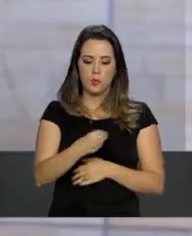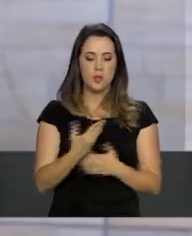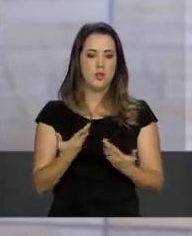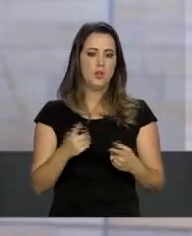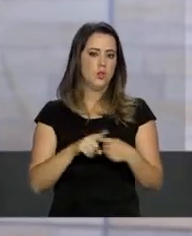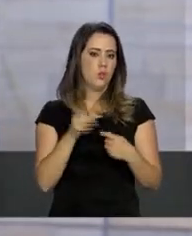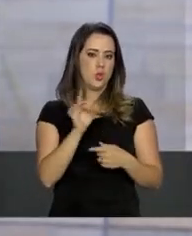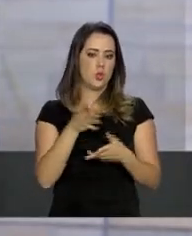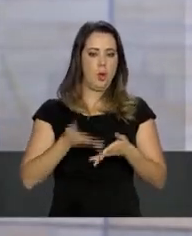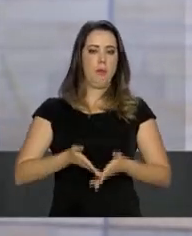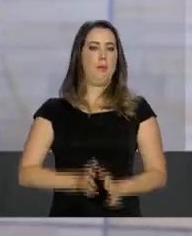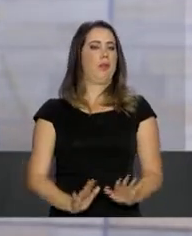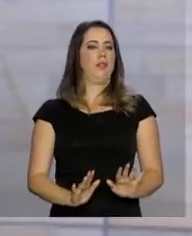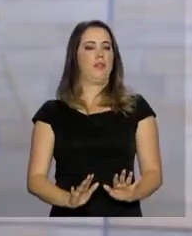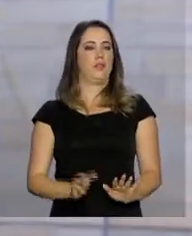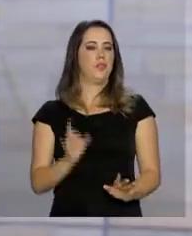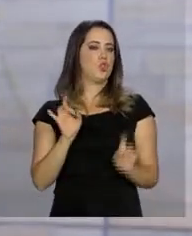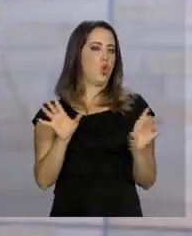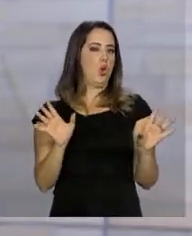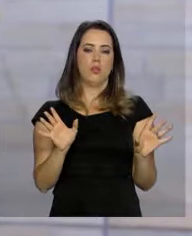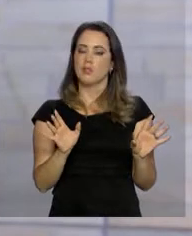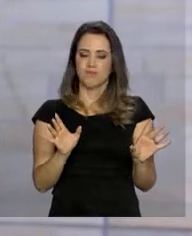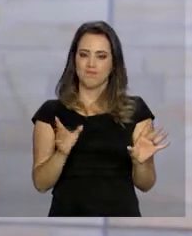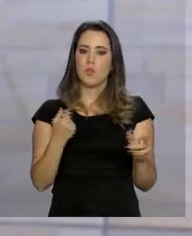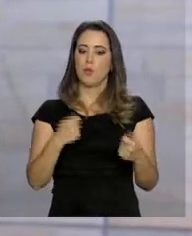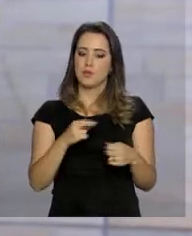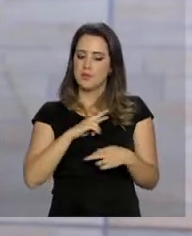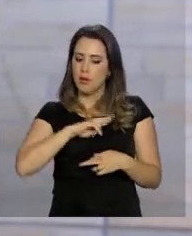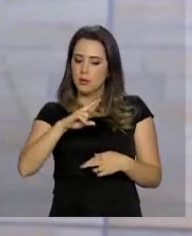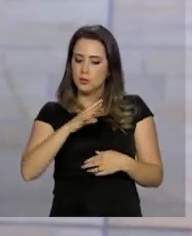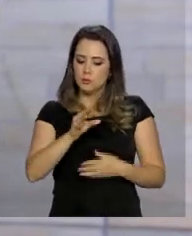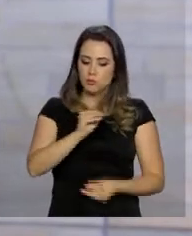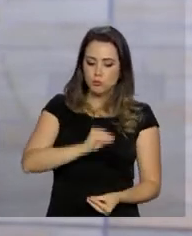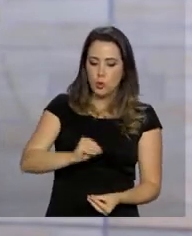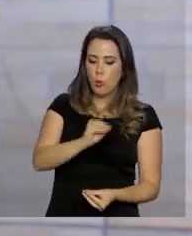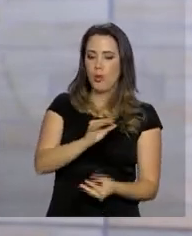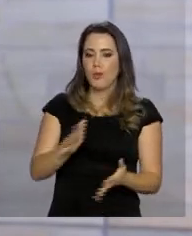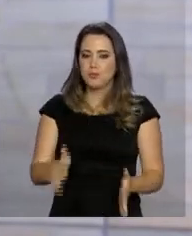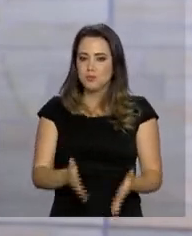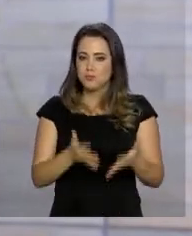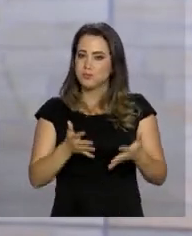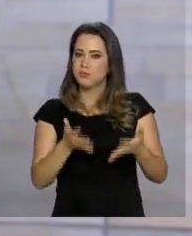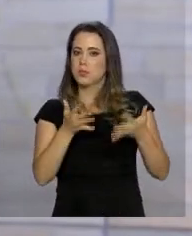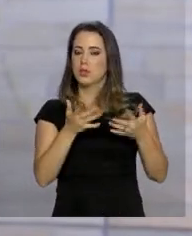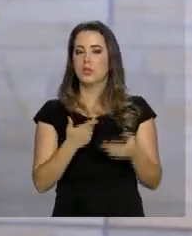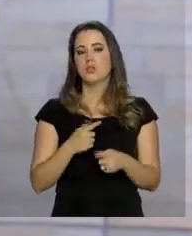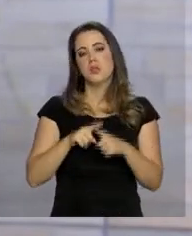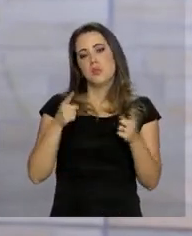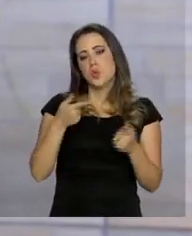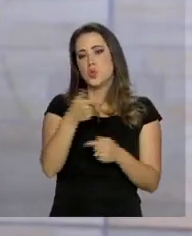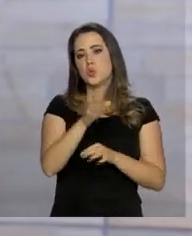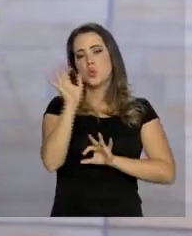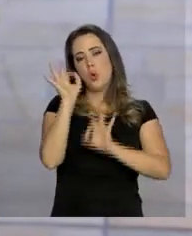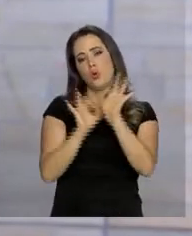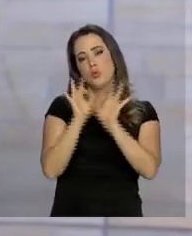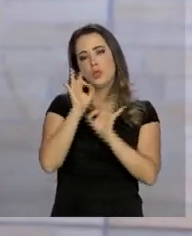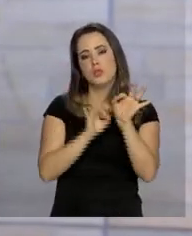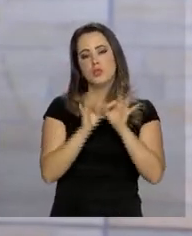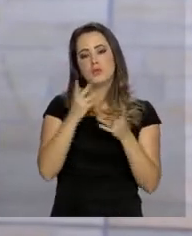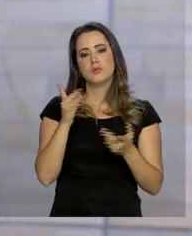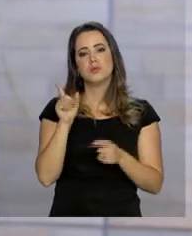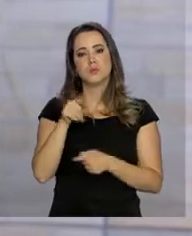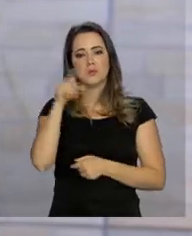mas simplesmente pare pronto mas é eu tenho outros planos que eu acho que me